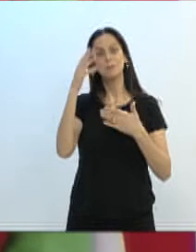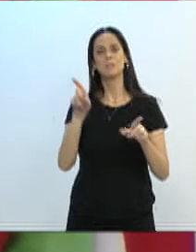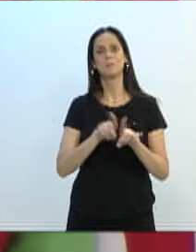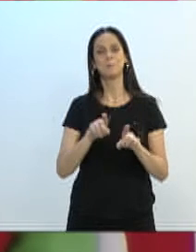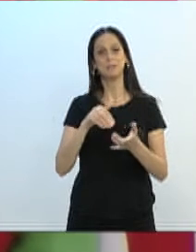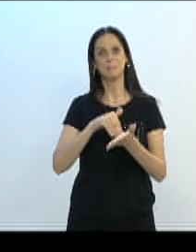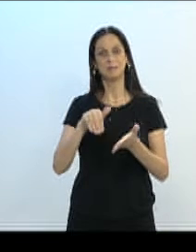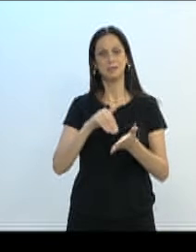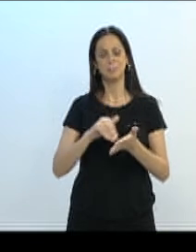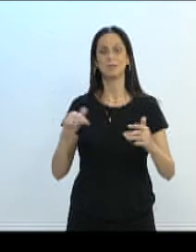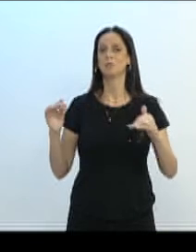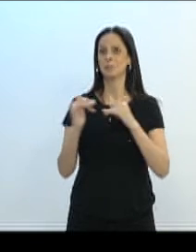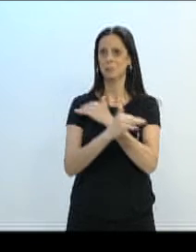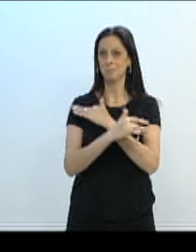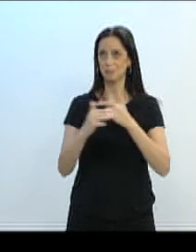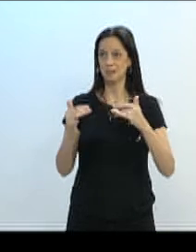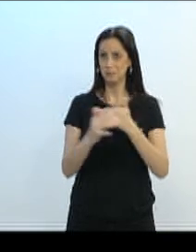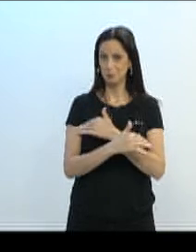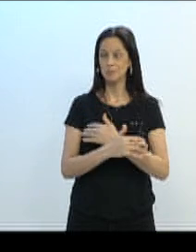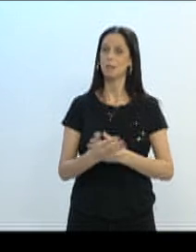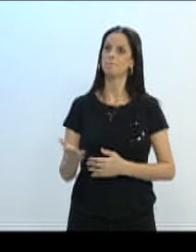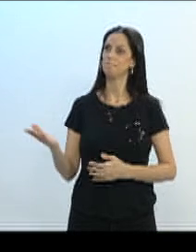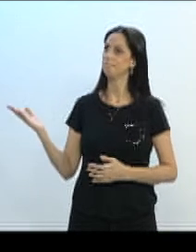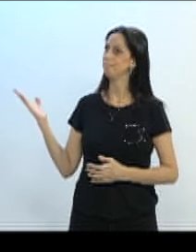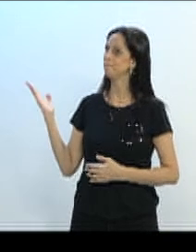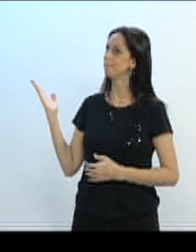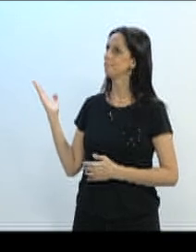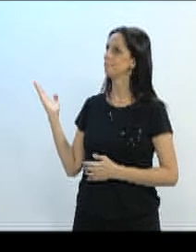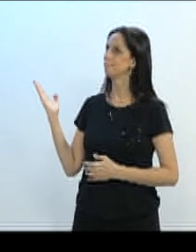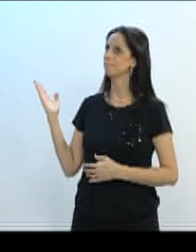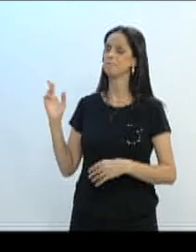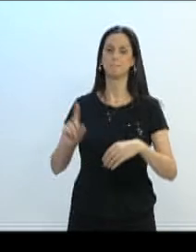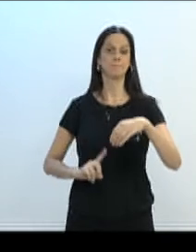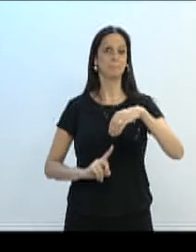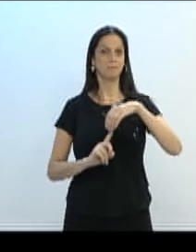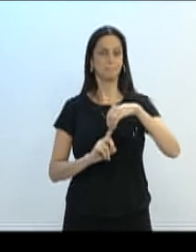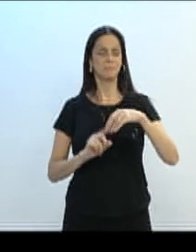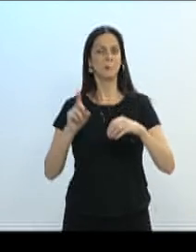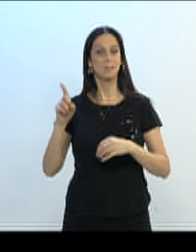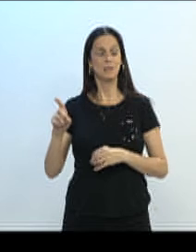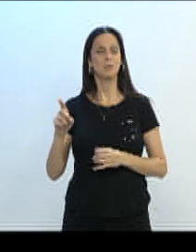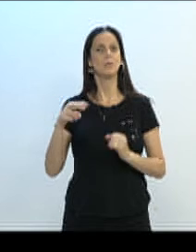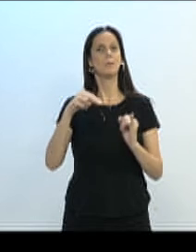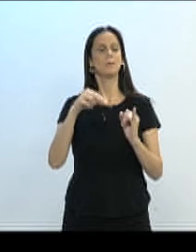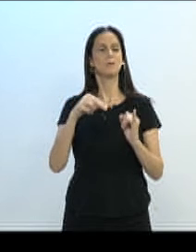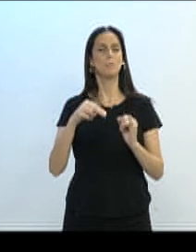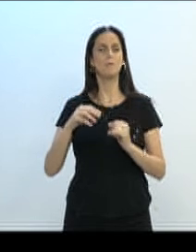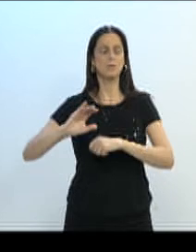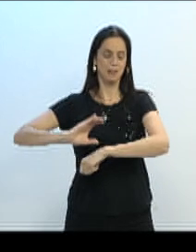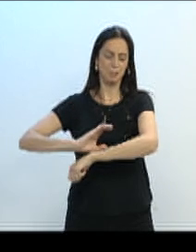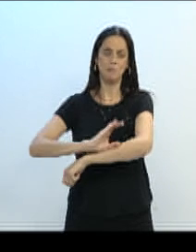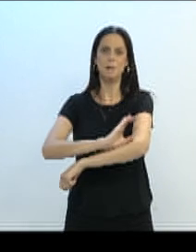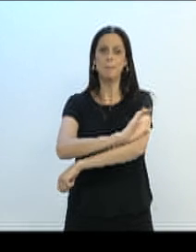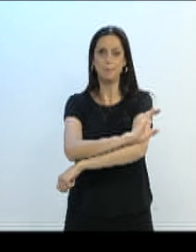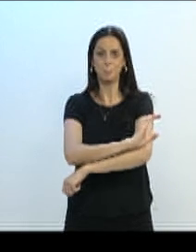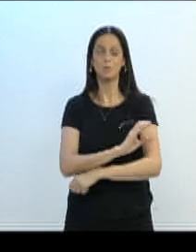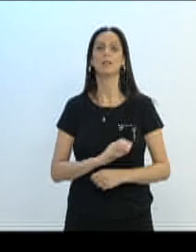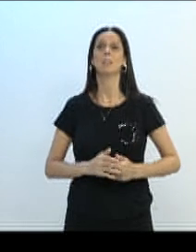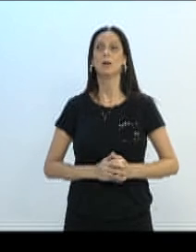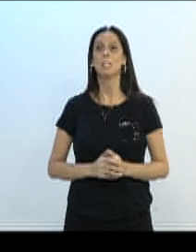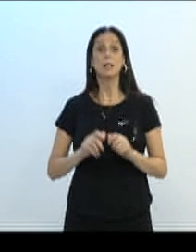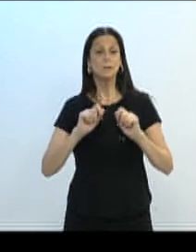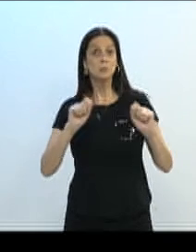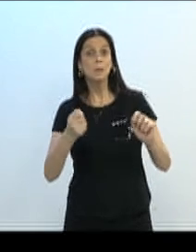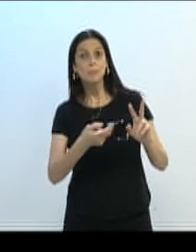colocar a imagem ali. Esse ponto de ônibus fica na rua Noldo Beck, lá na Itupava Central. A minha assessoria identificou a necessidade da implantação.